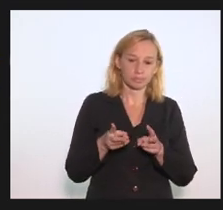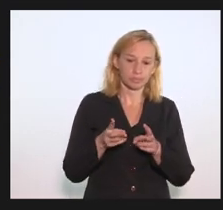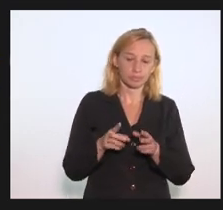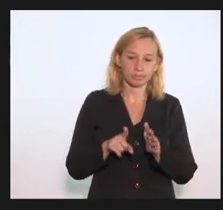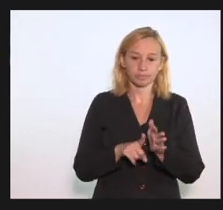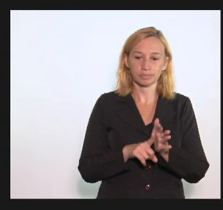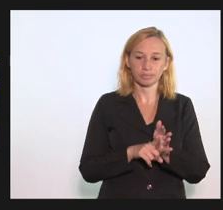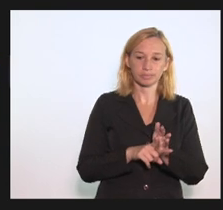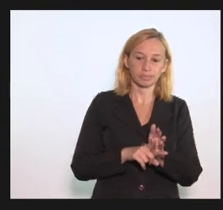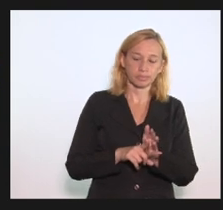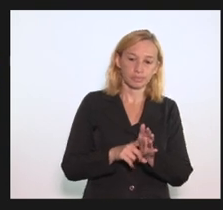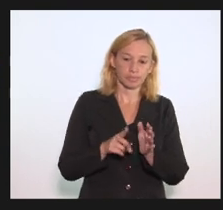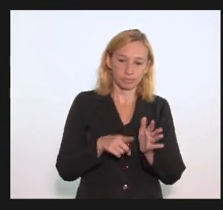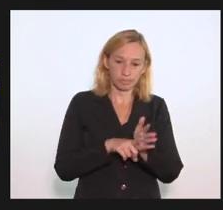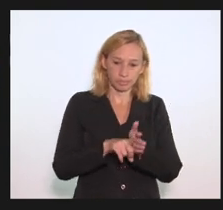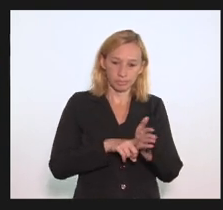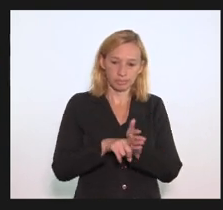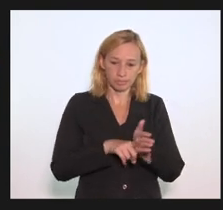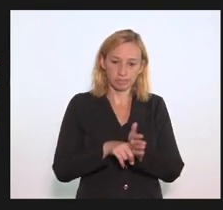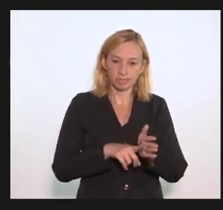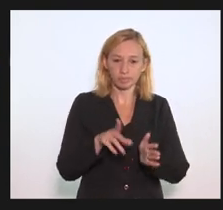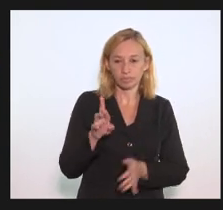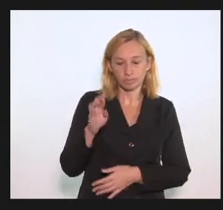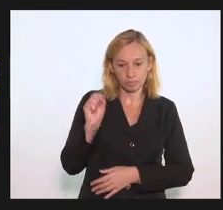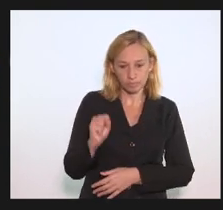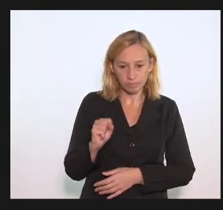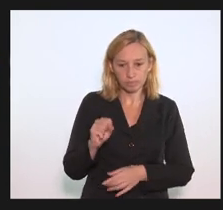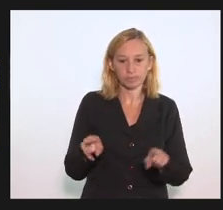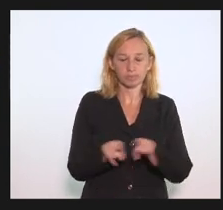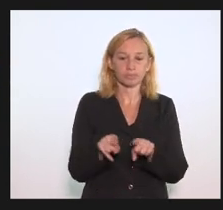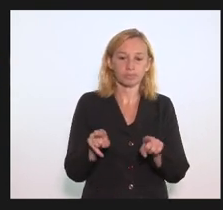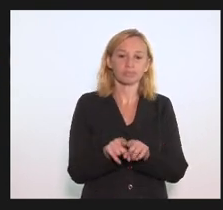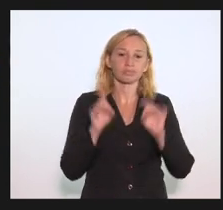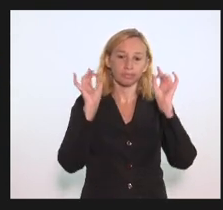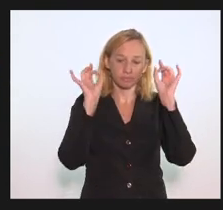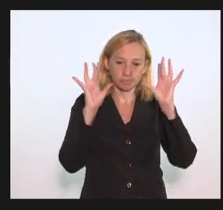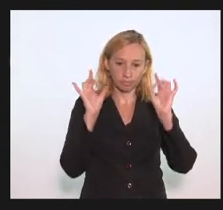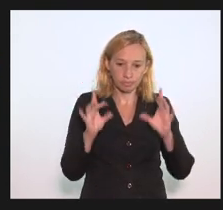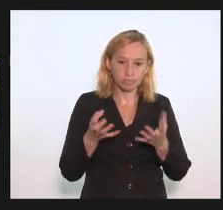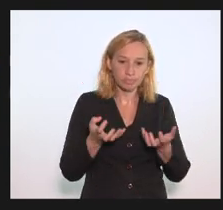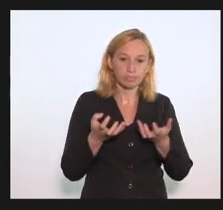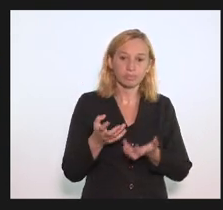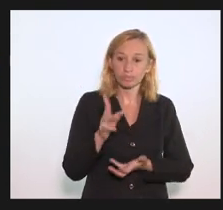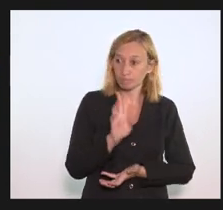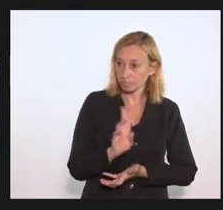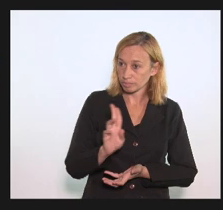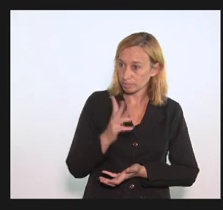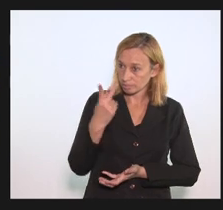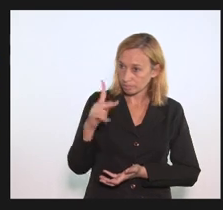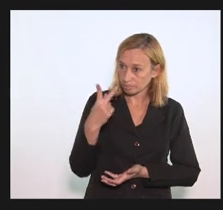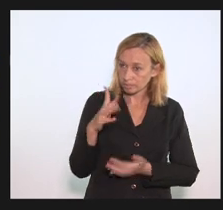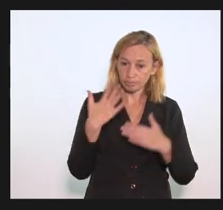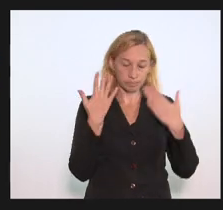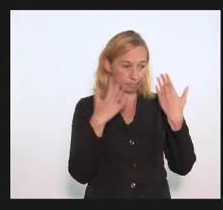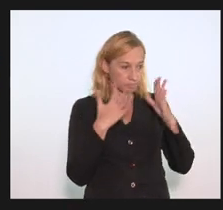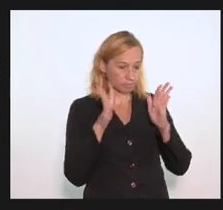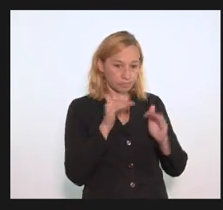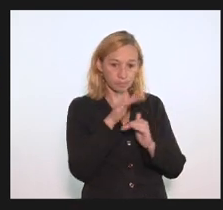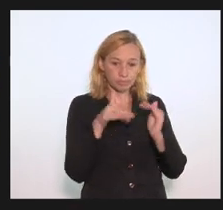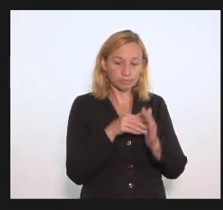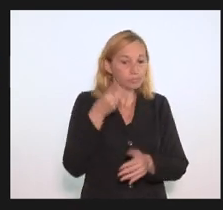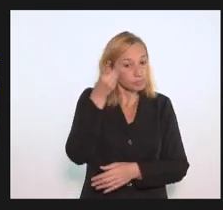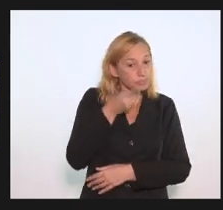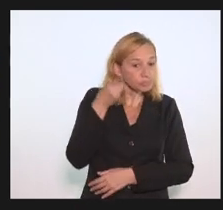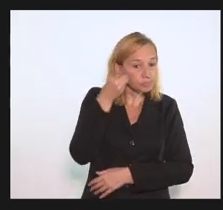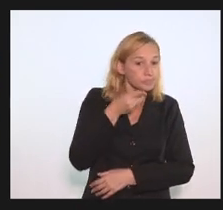dos royalties e das participações especiais, eu queria, em seu nome, saudar todos os